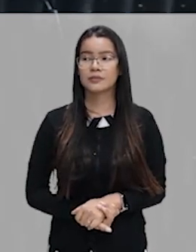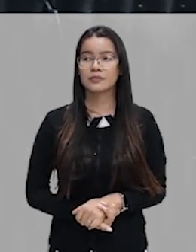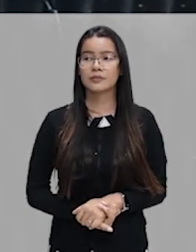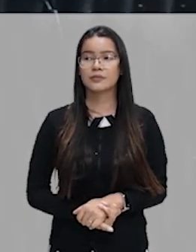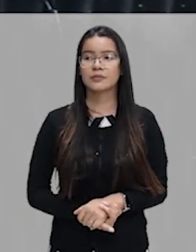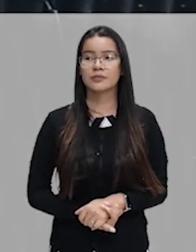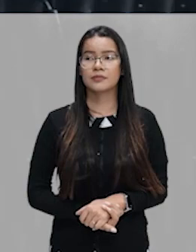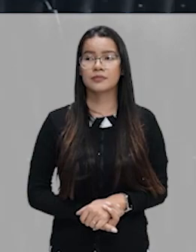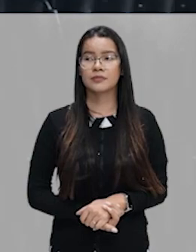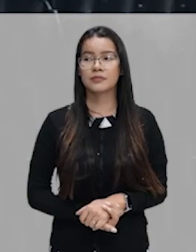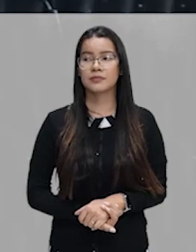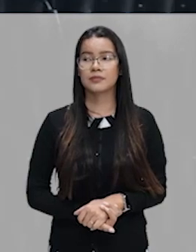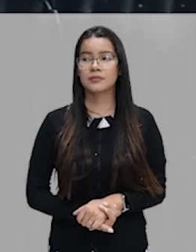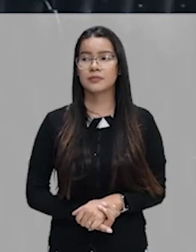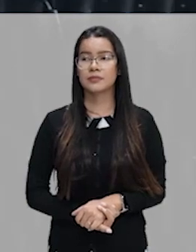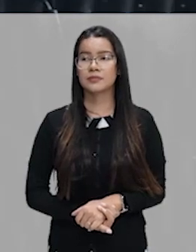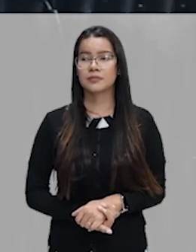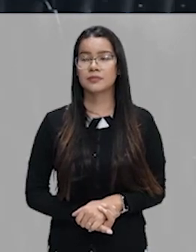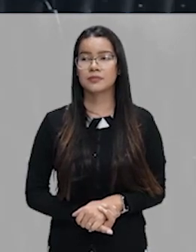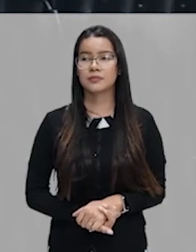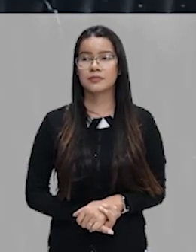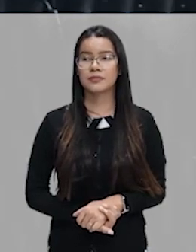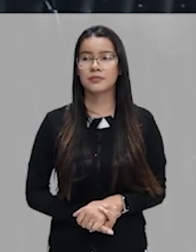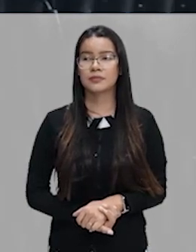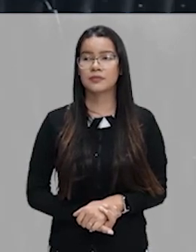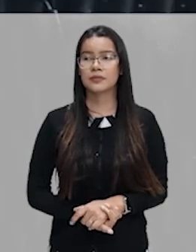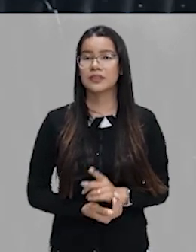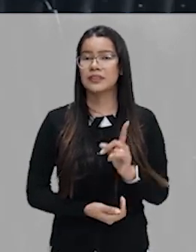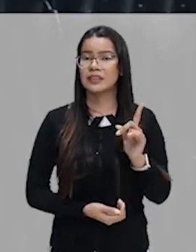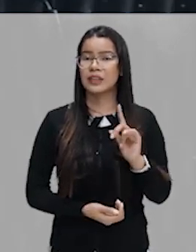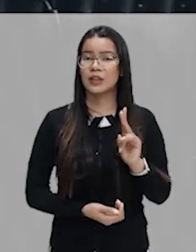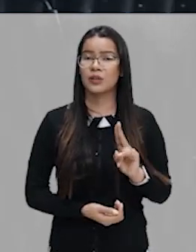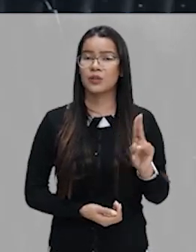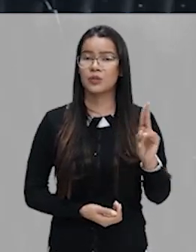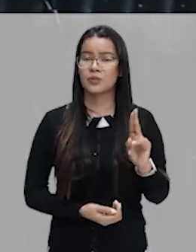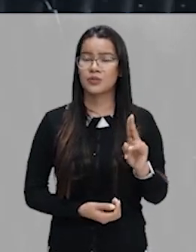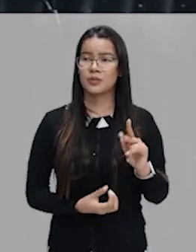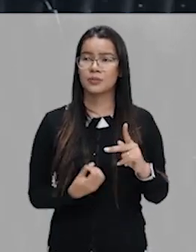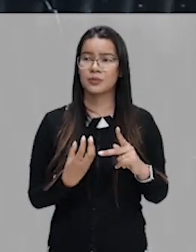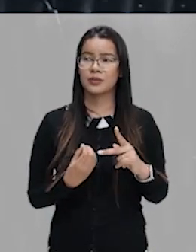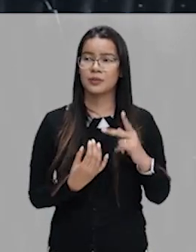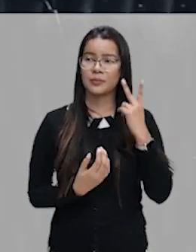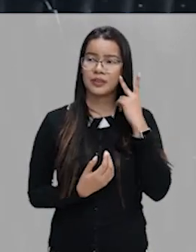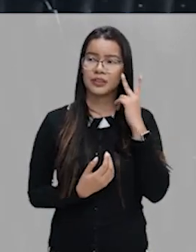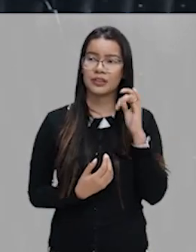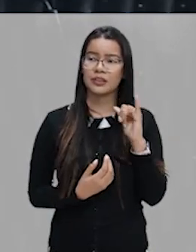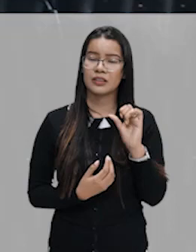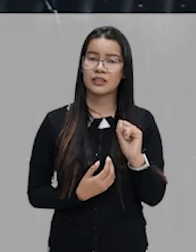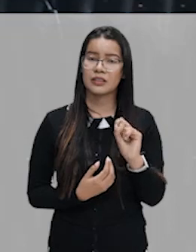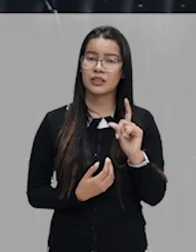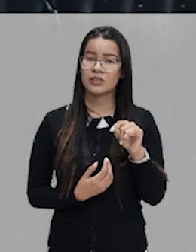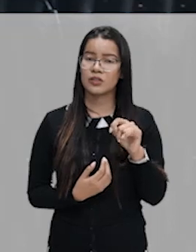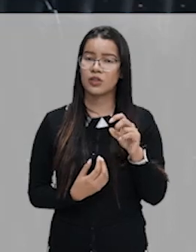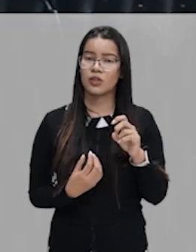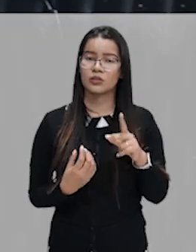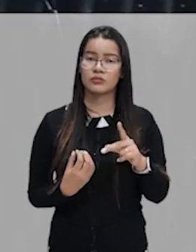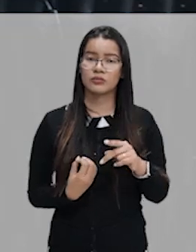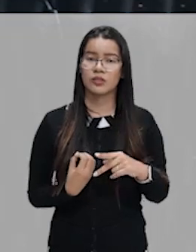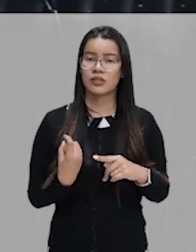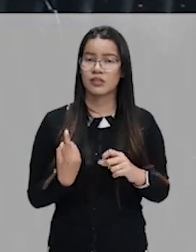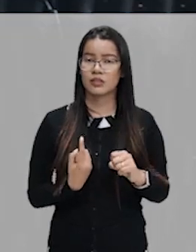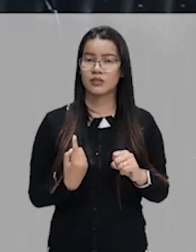Buildings tem um S no final, então é plural. Não se usa plural para is. Is é só no